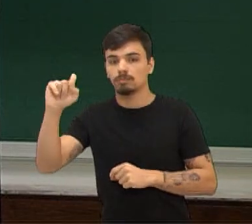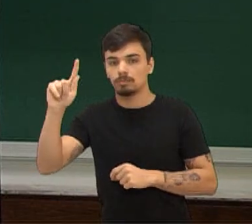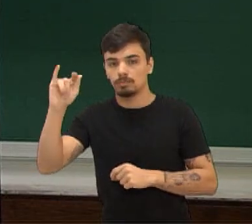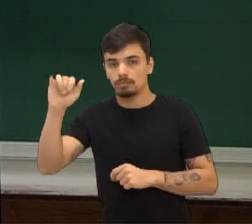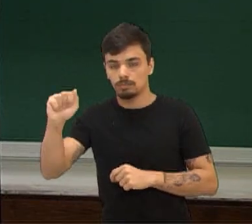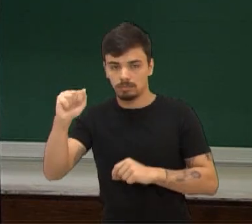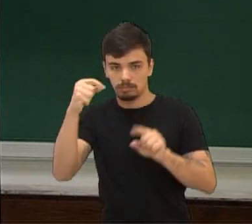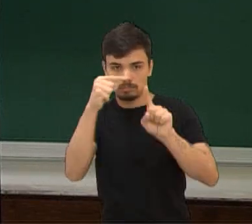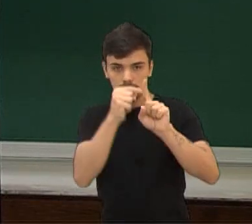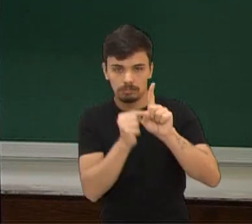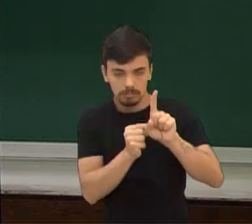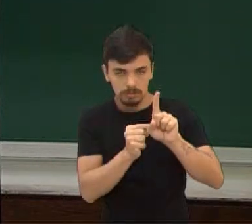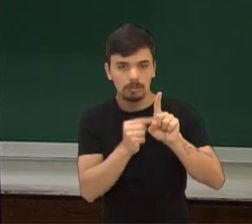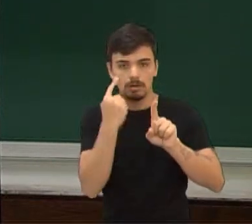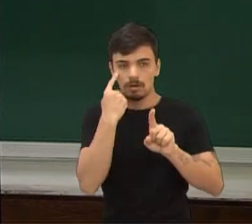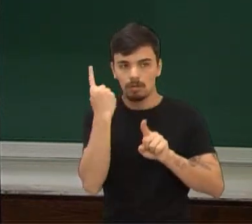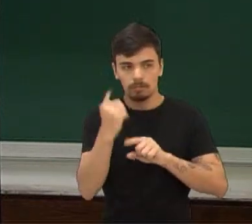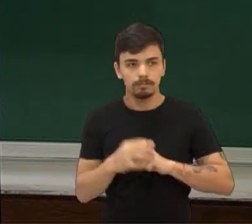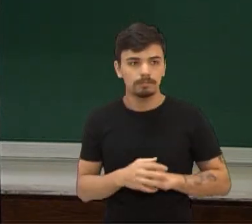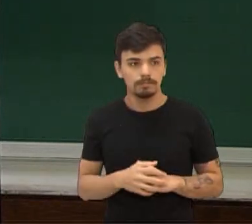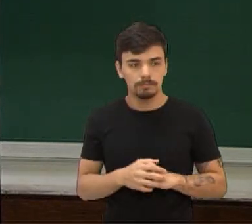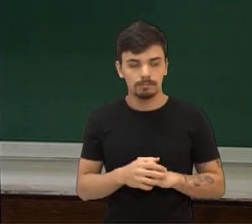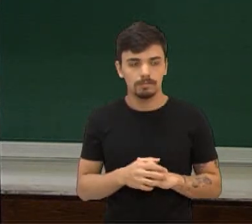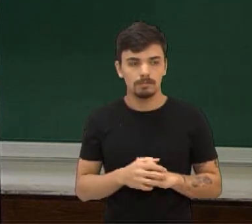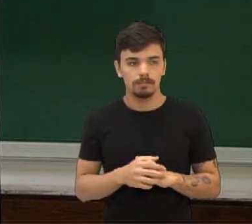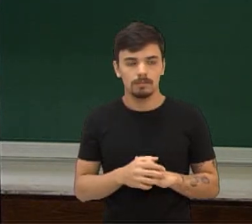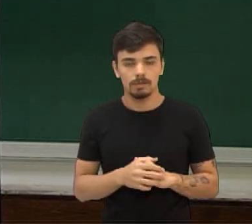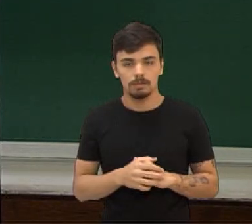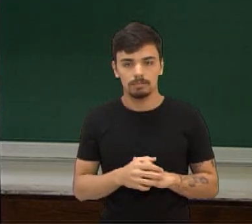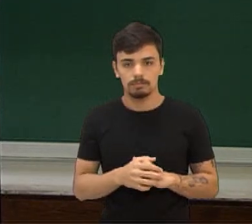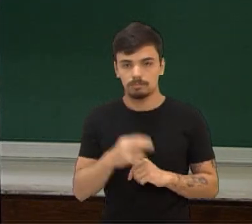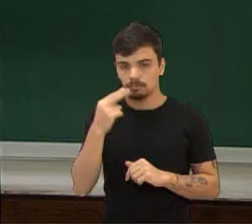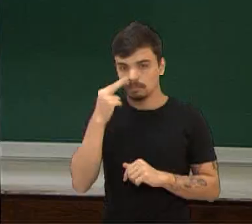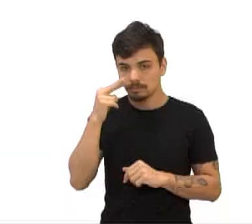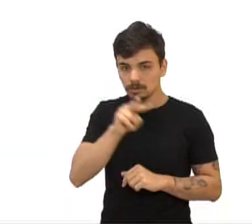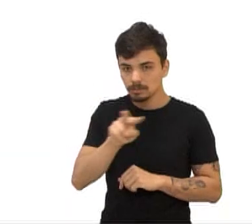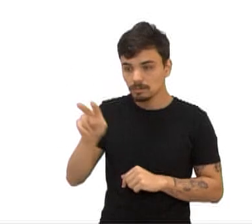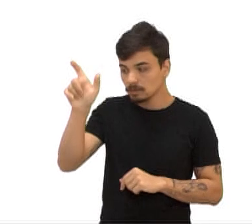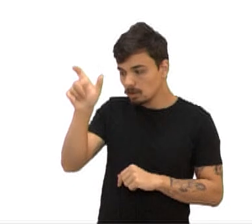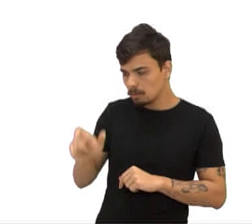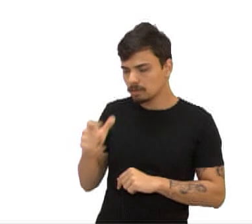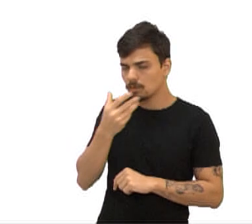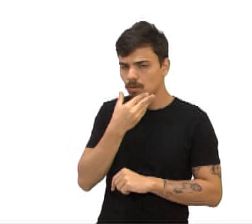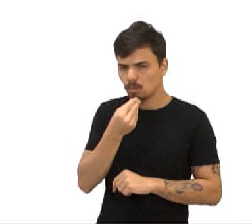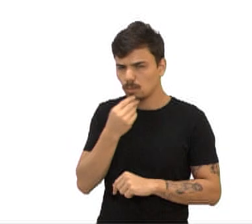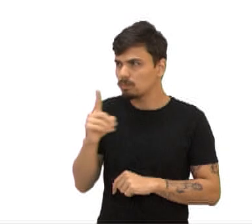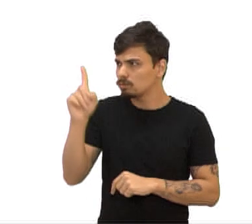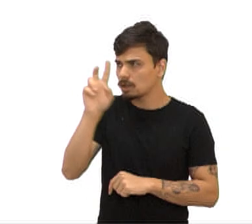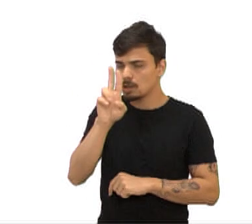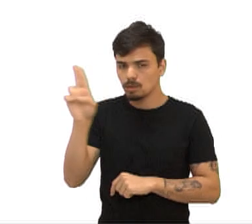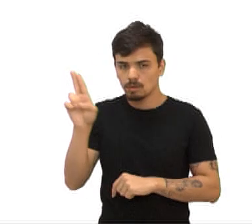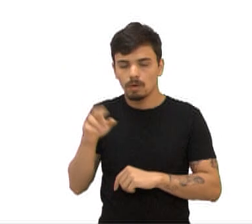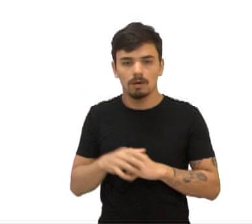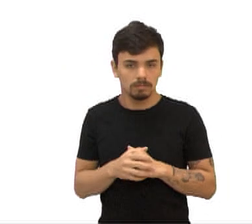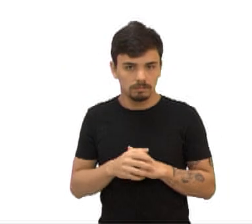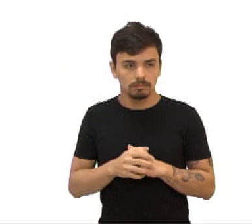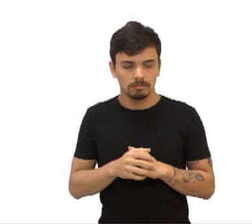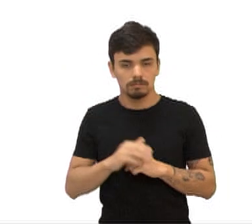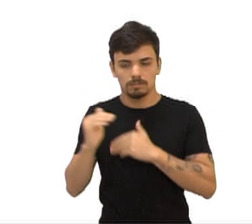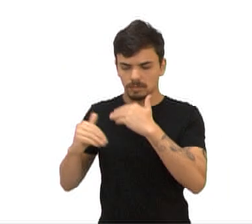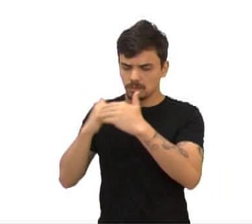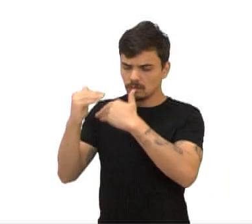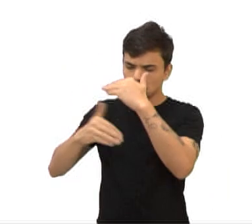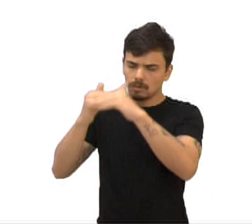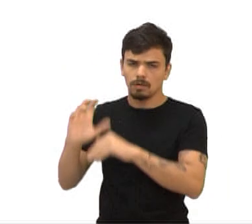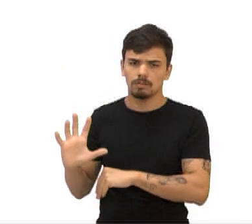inglês chamado T.H. Marshall. Então, na visão do T.H. Marshall, conforme o desenrolar dos eventos históricos